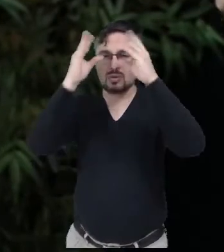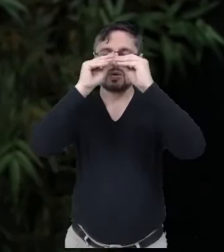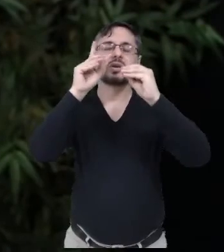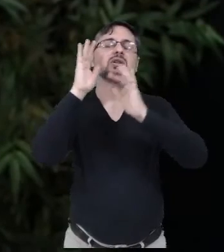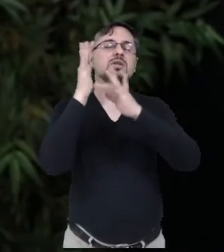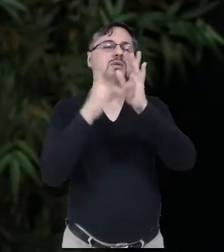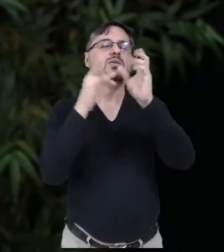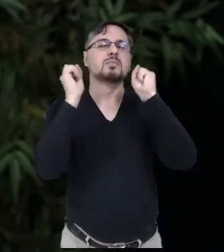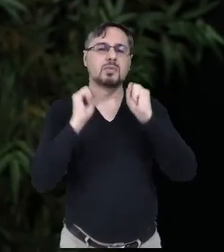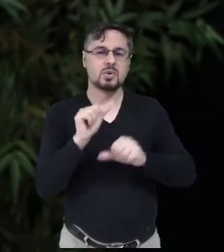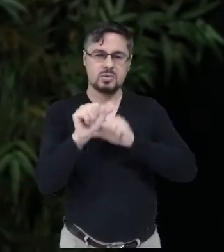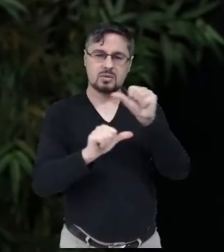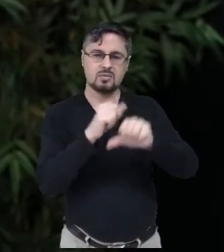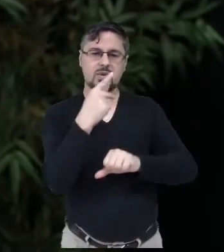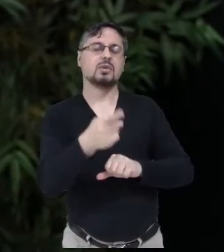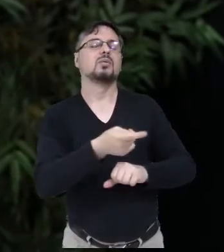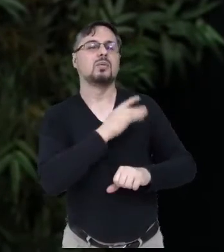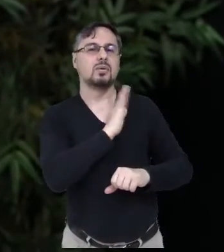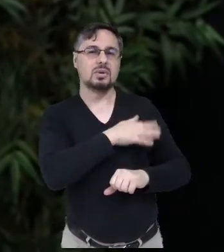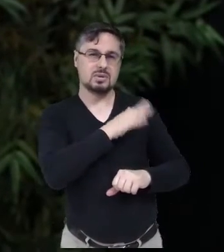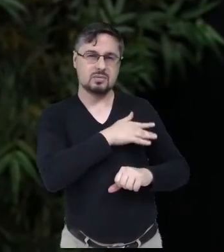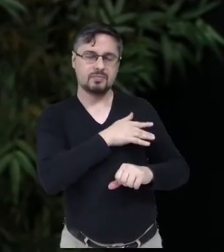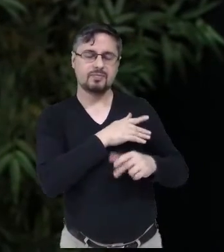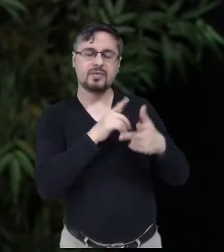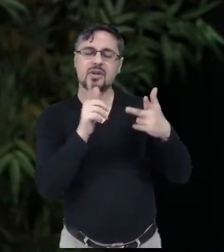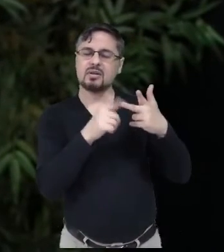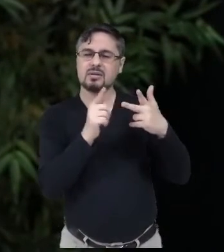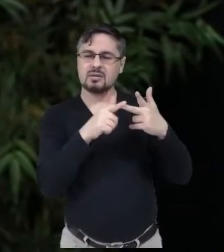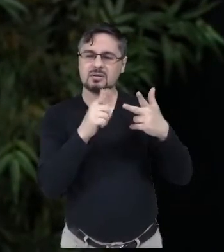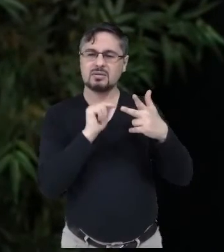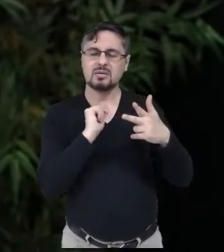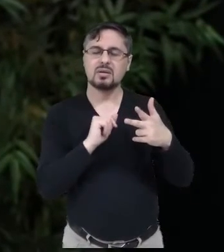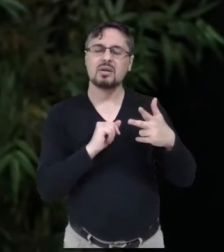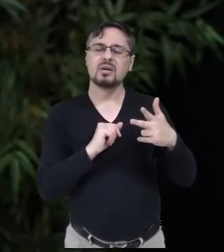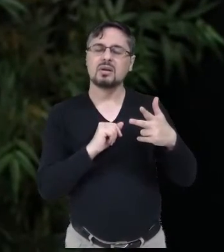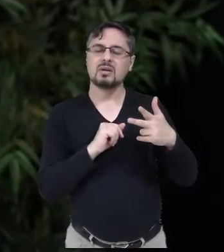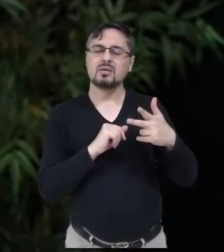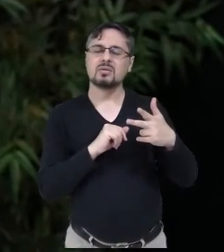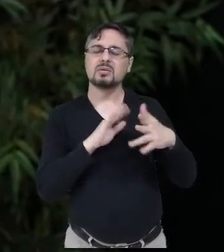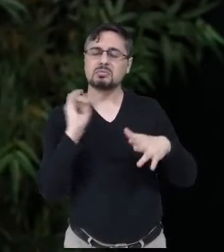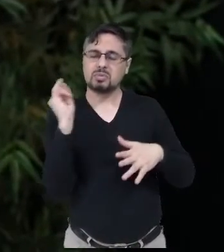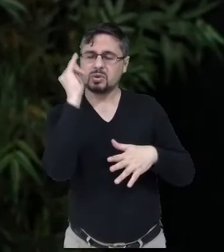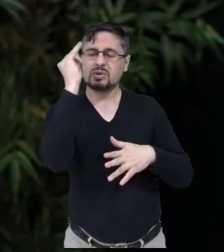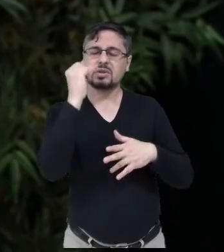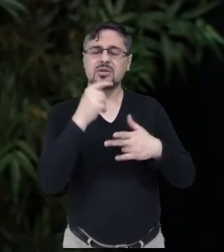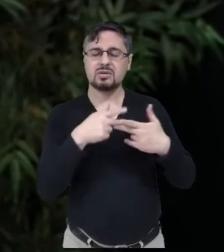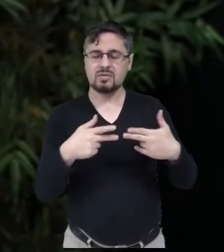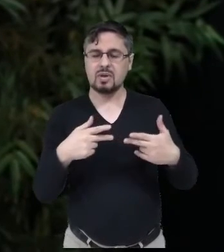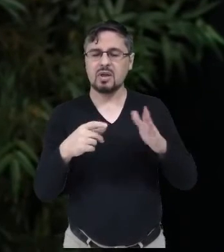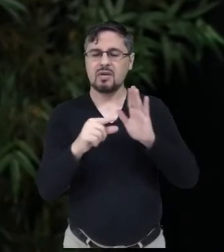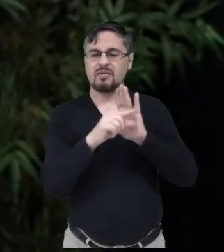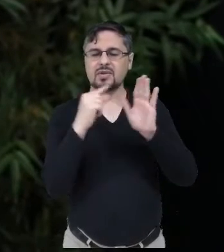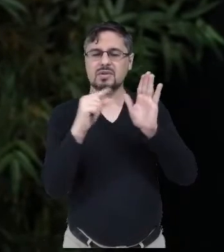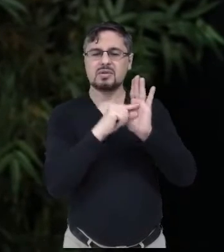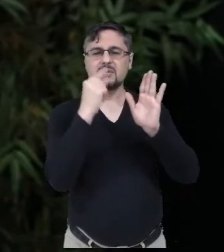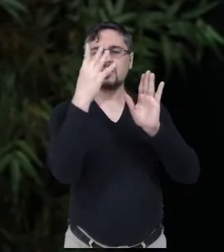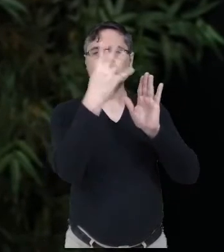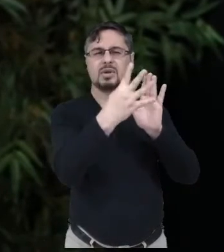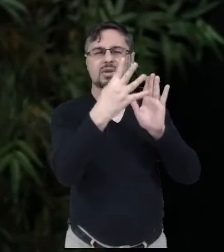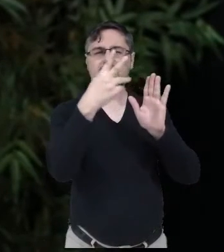Terceiro e último lugar, há um comando do Salvador, há uma ordem do Salvador a esse homem. Versículo 43 e 44 diz